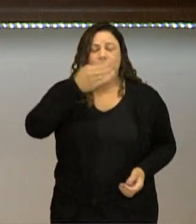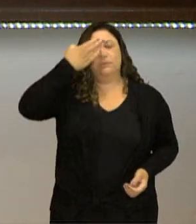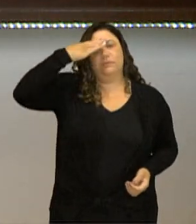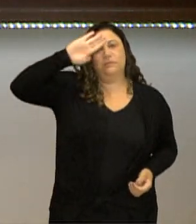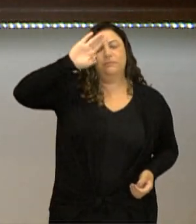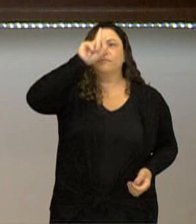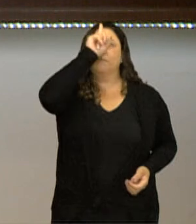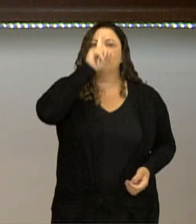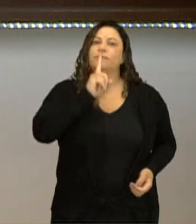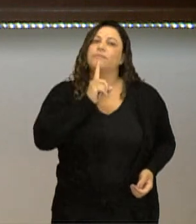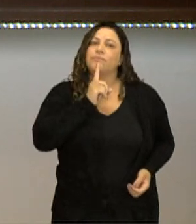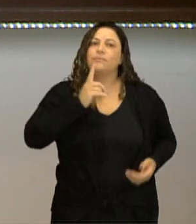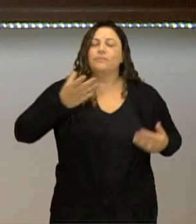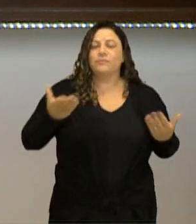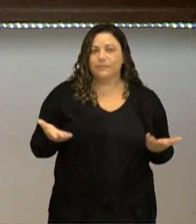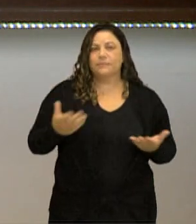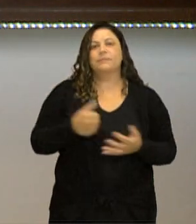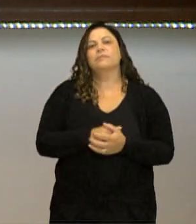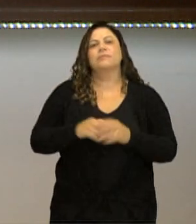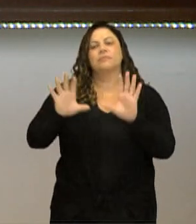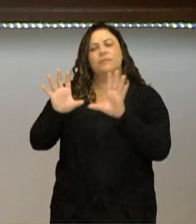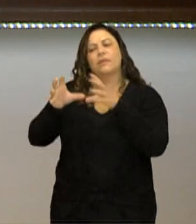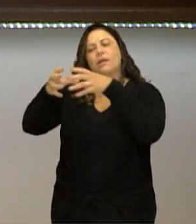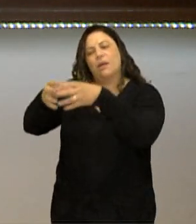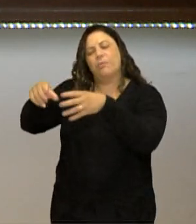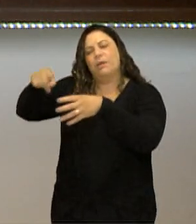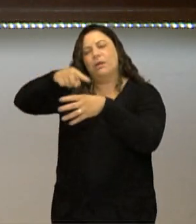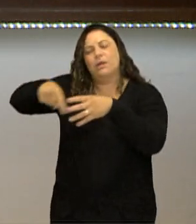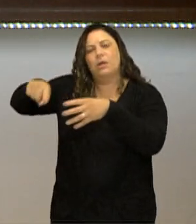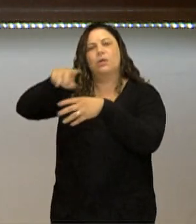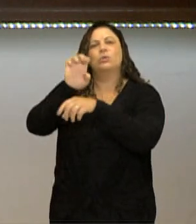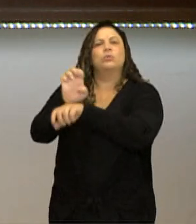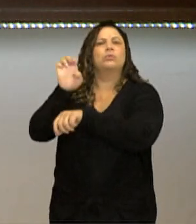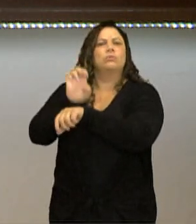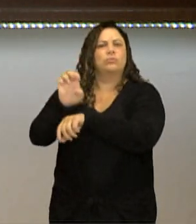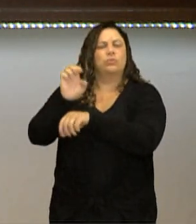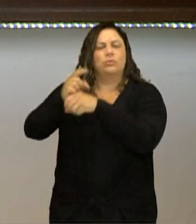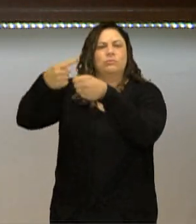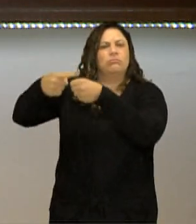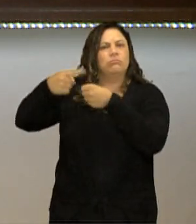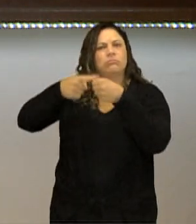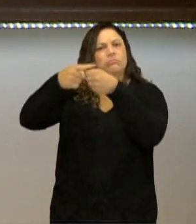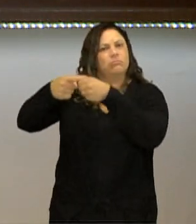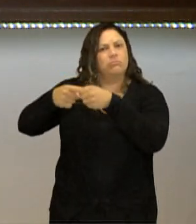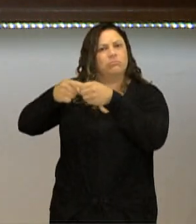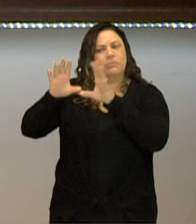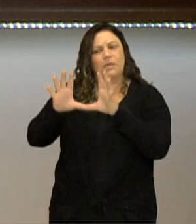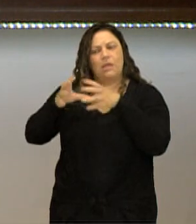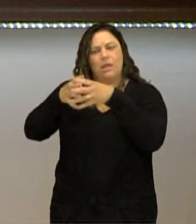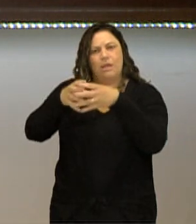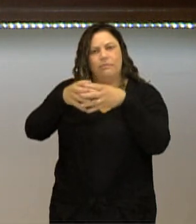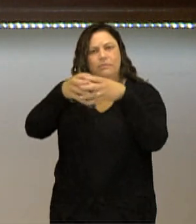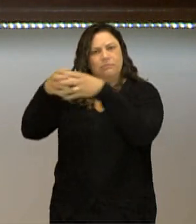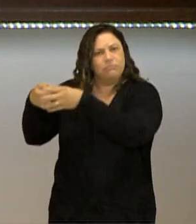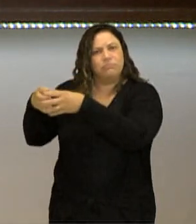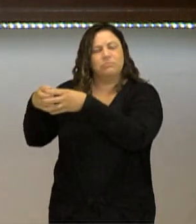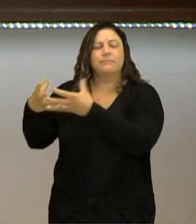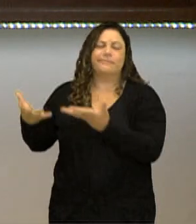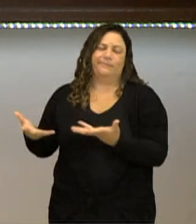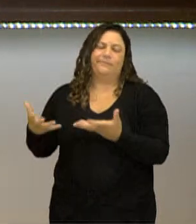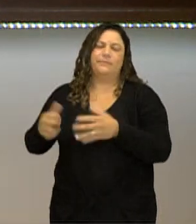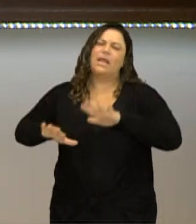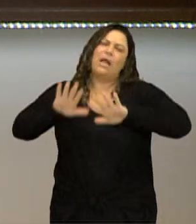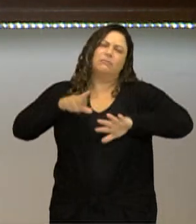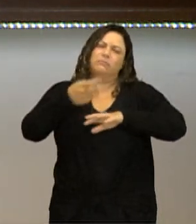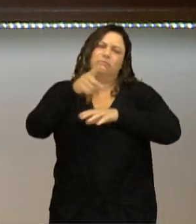estrutura desses vírus, da bactéria causadora da doença, a resposta é rápida, né, evitando com